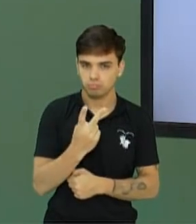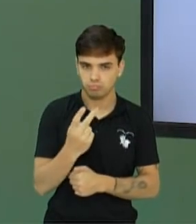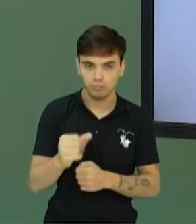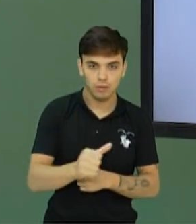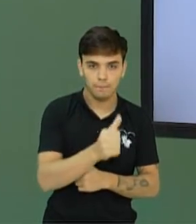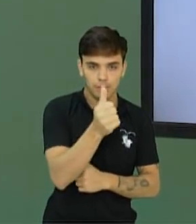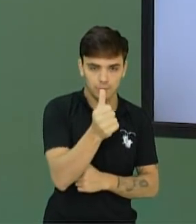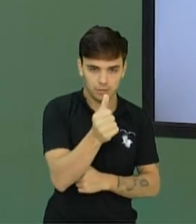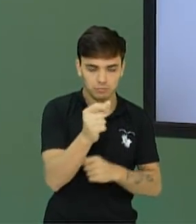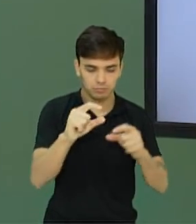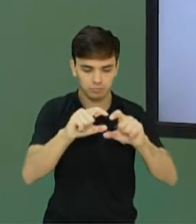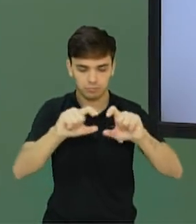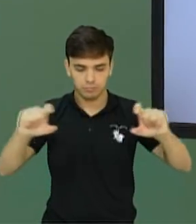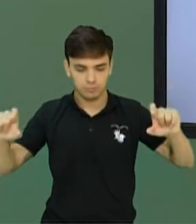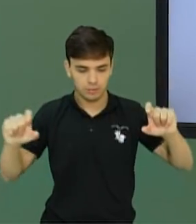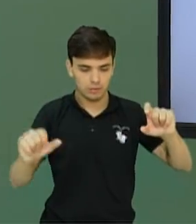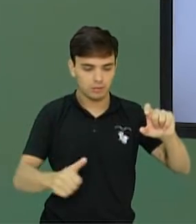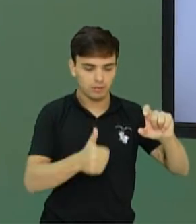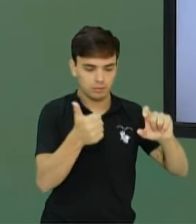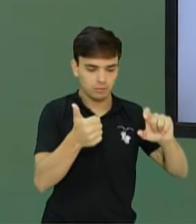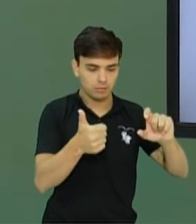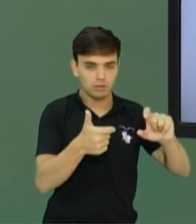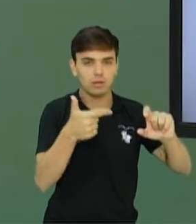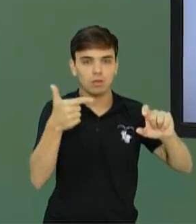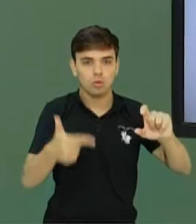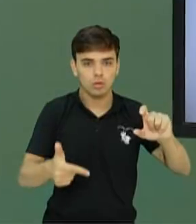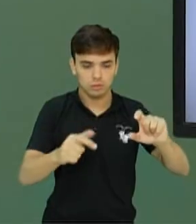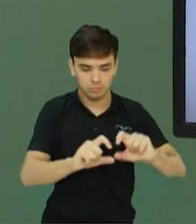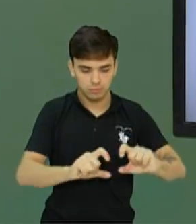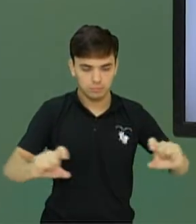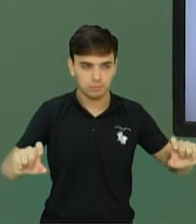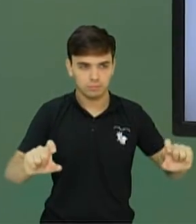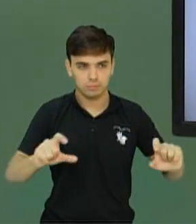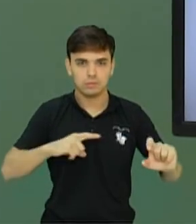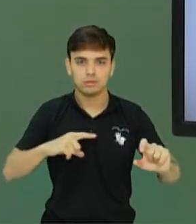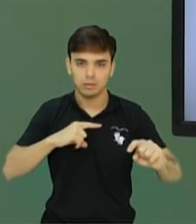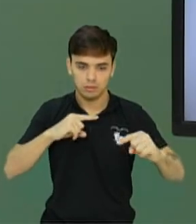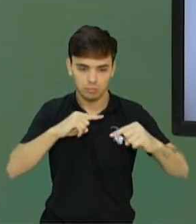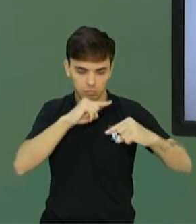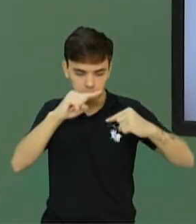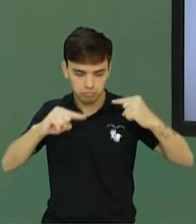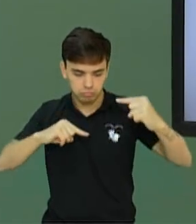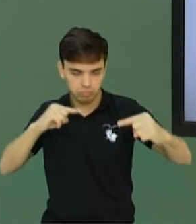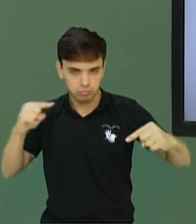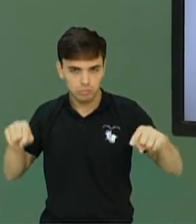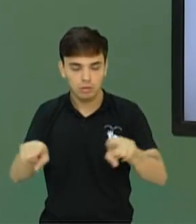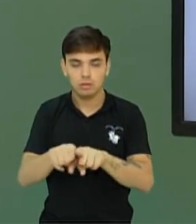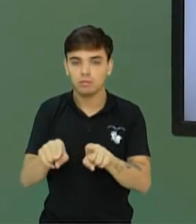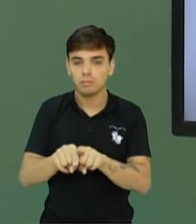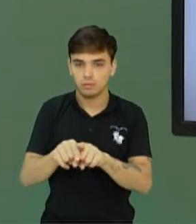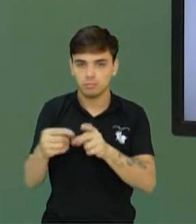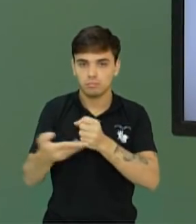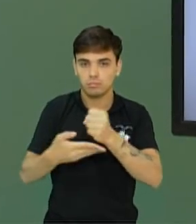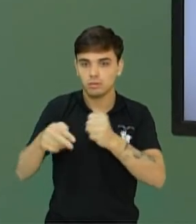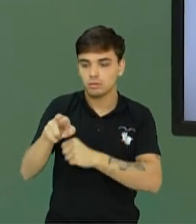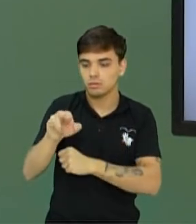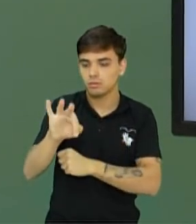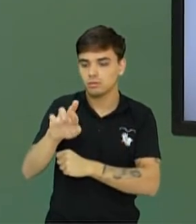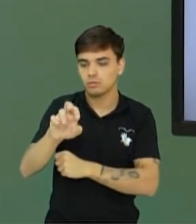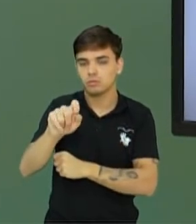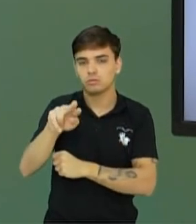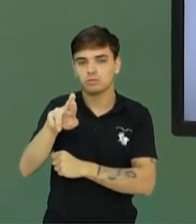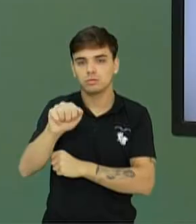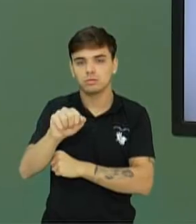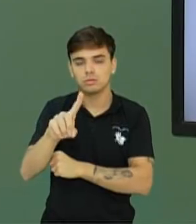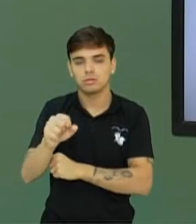primeira fita e fita número 2, segunda fita. Elas se entrelaçam. As bases nitrogenadas da segunda fita vão